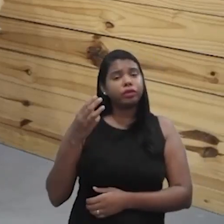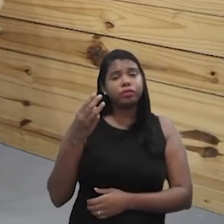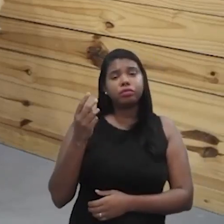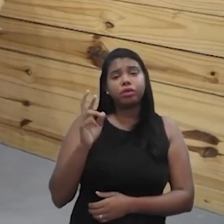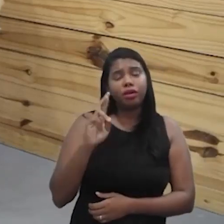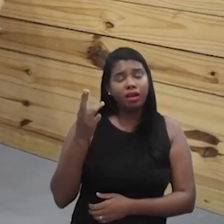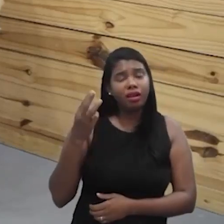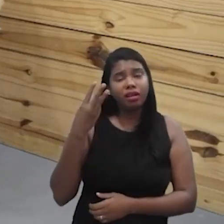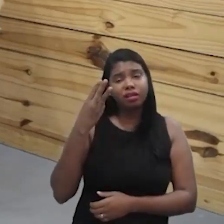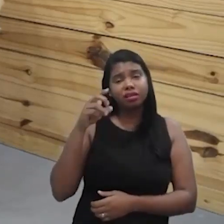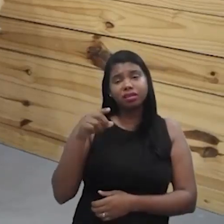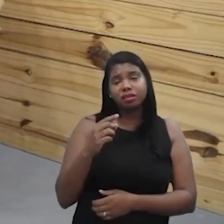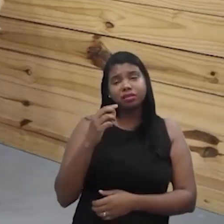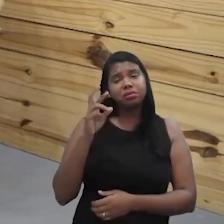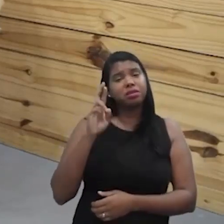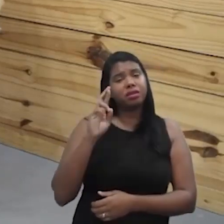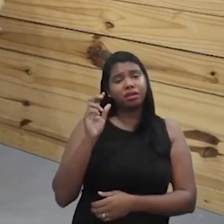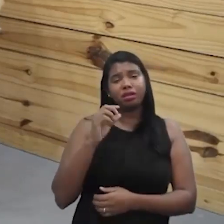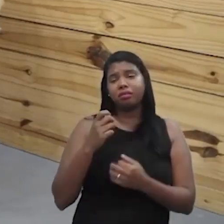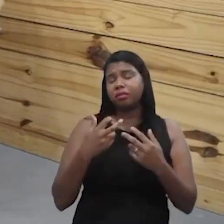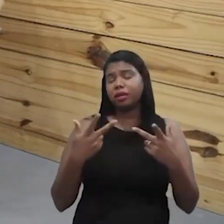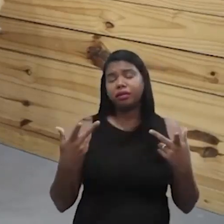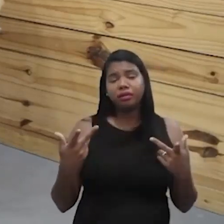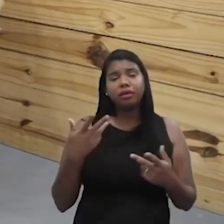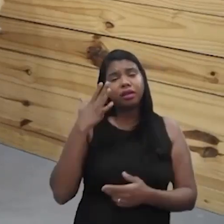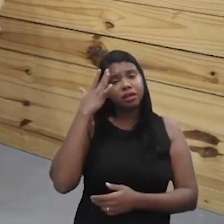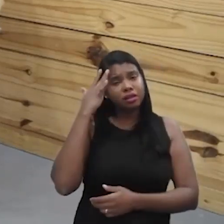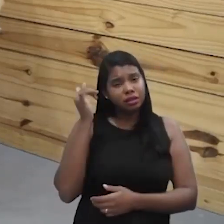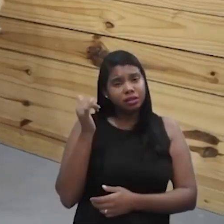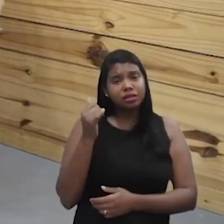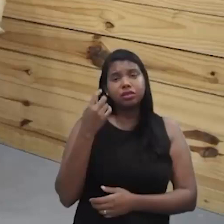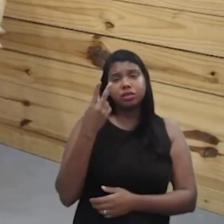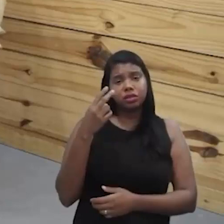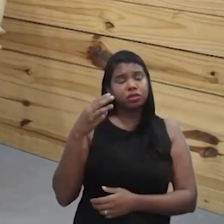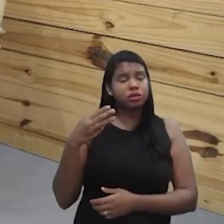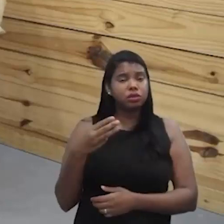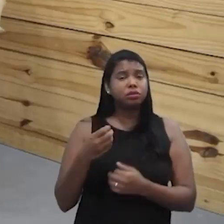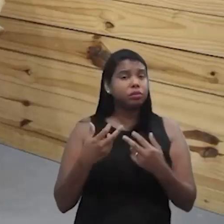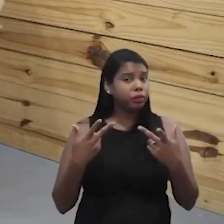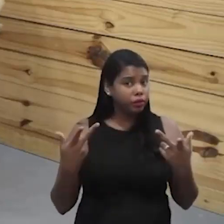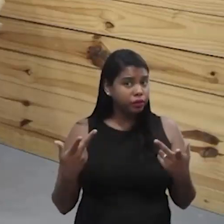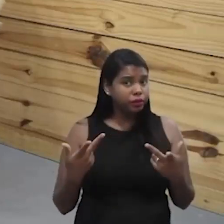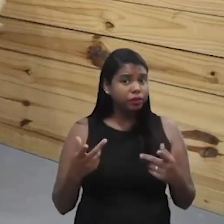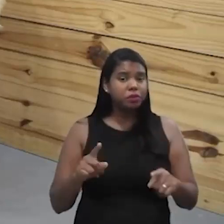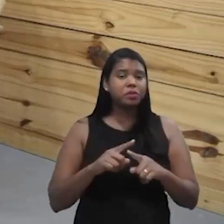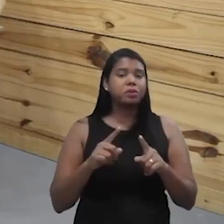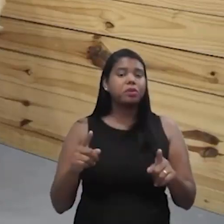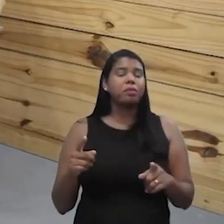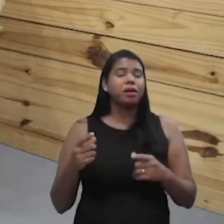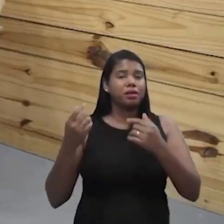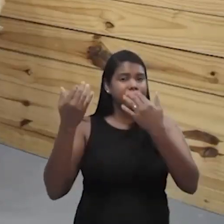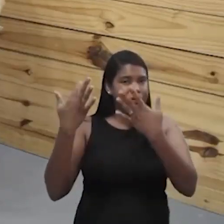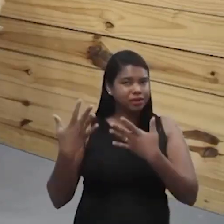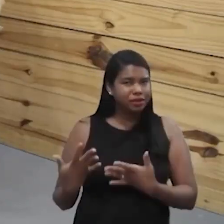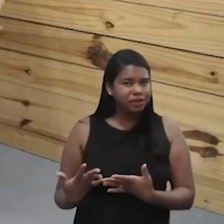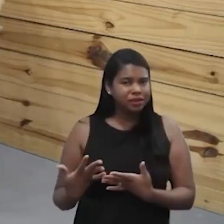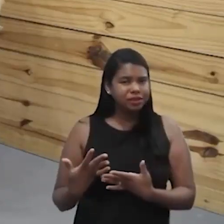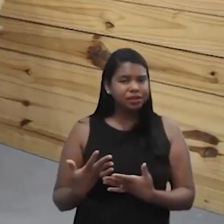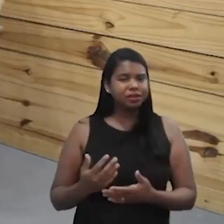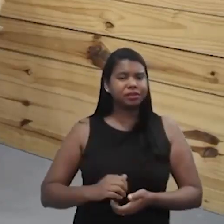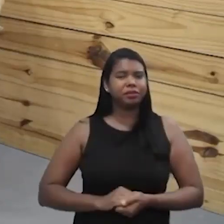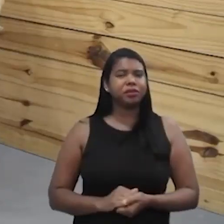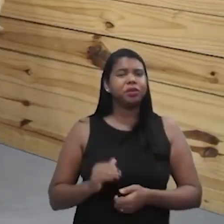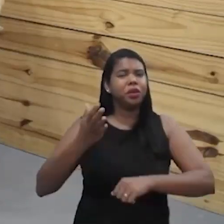mil. Para muitas pessoas eu sei que R$2, R$3 mil é muita coisa. Mas quando a gente fala aí do tempo